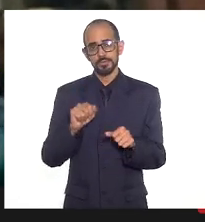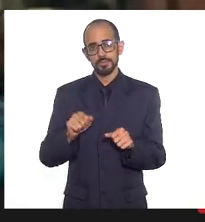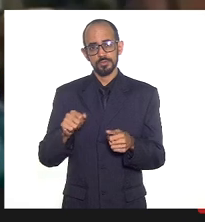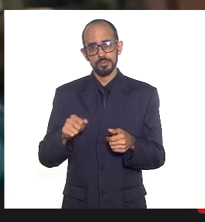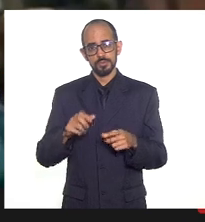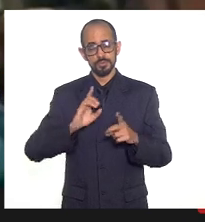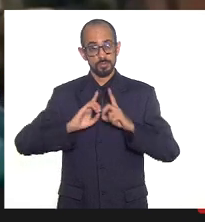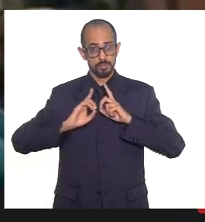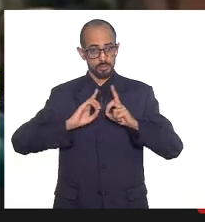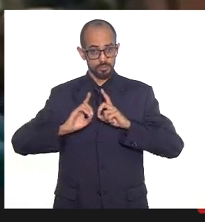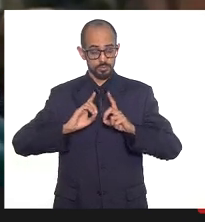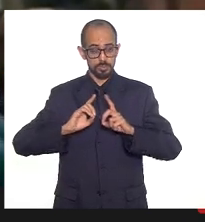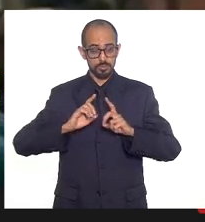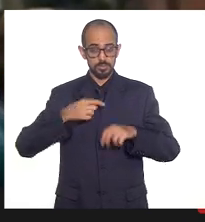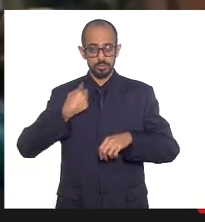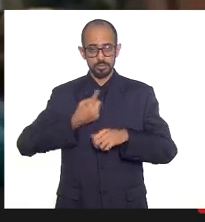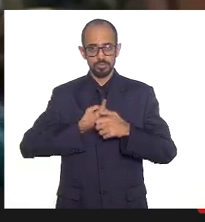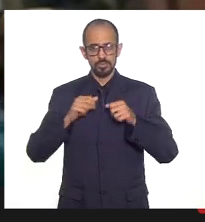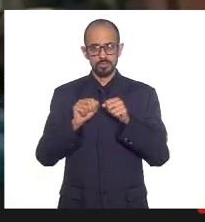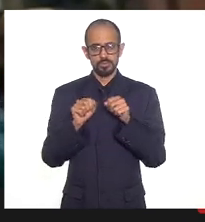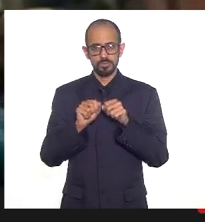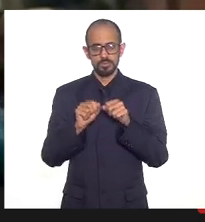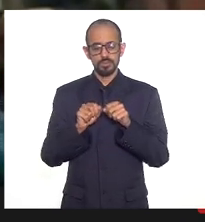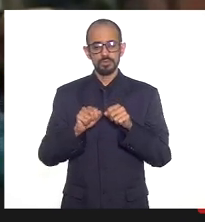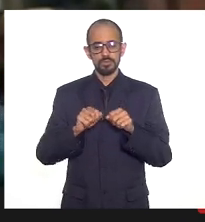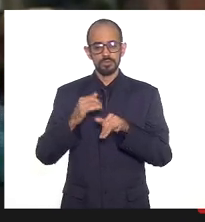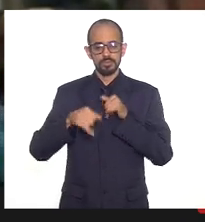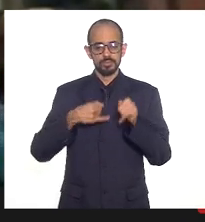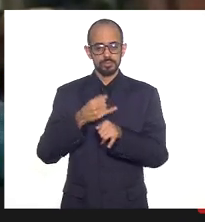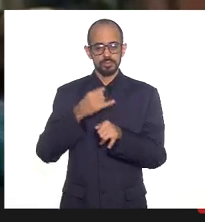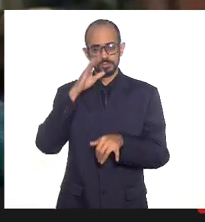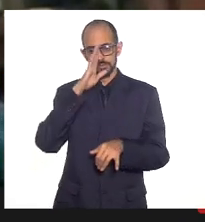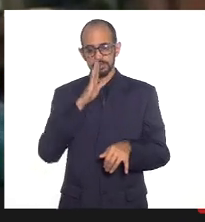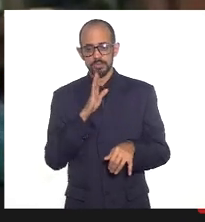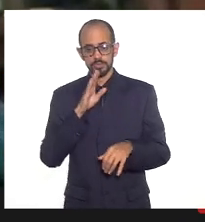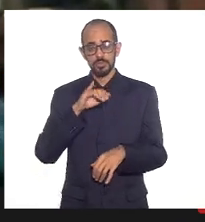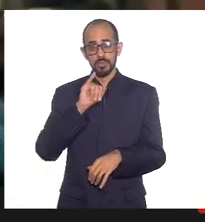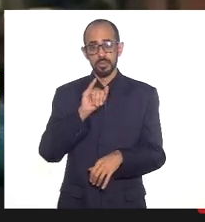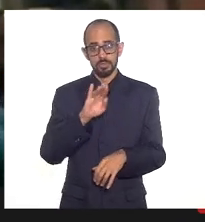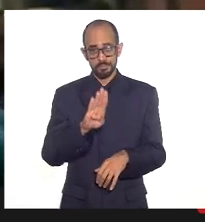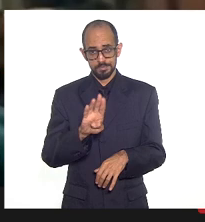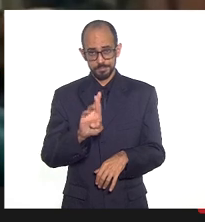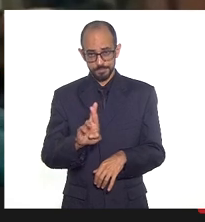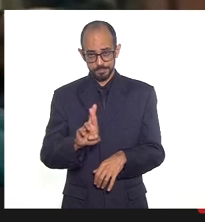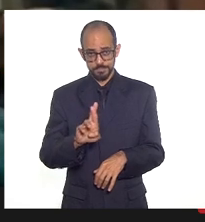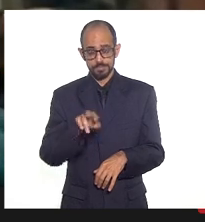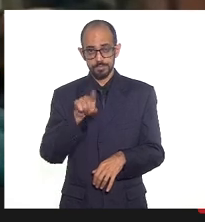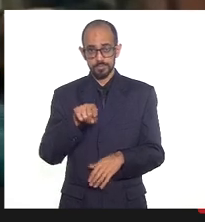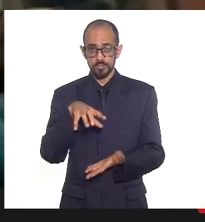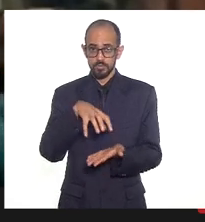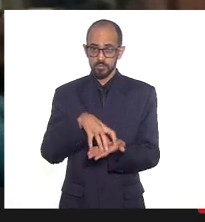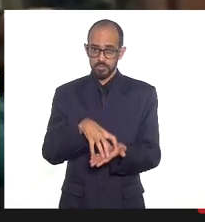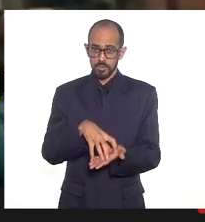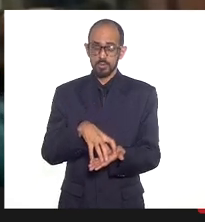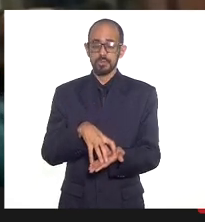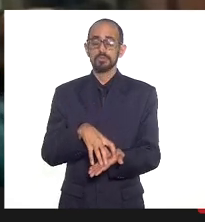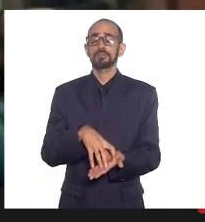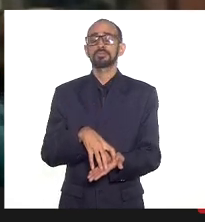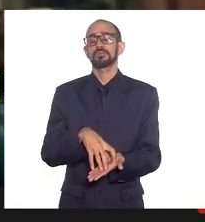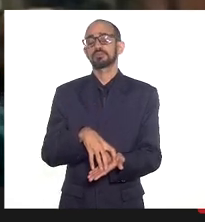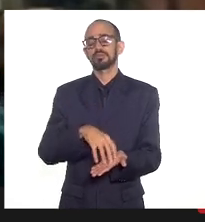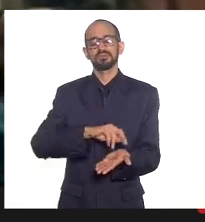que a gente tem travado no Comitê Gestor da Internet do Brasil. Para quem não conhece, o CGIBR é um órgão que multissetorial,